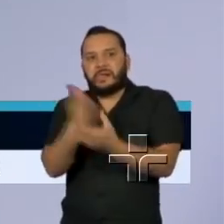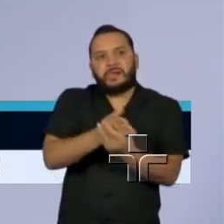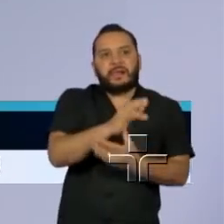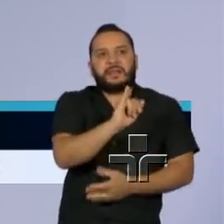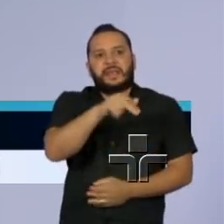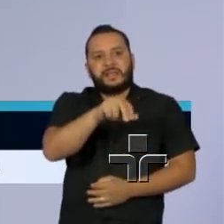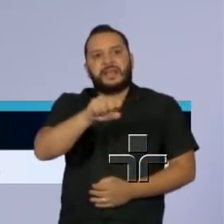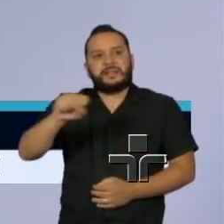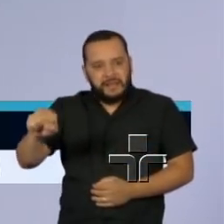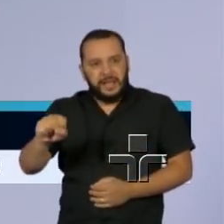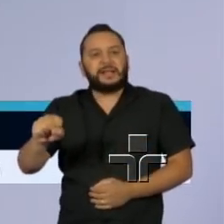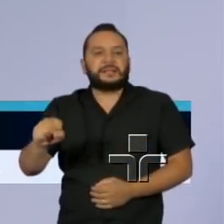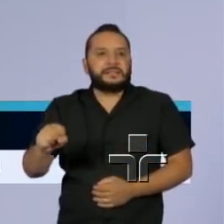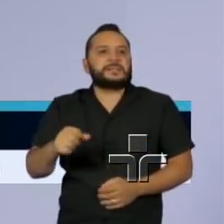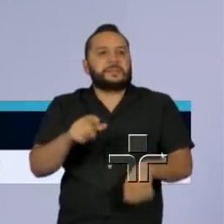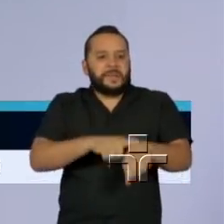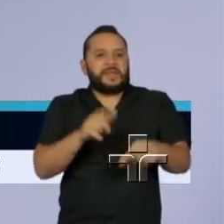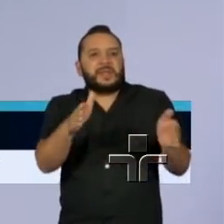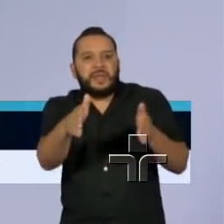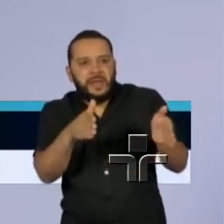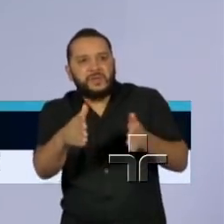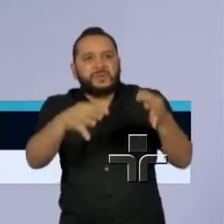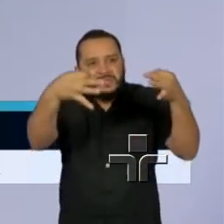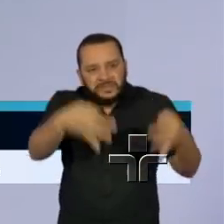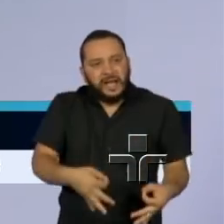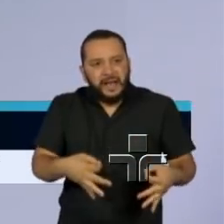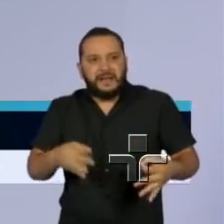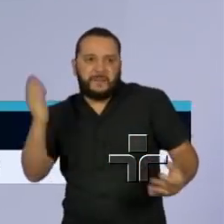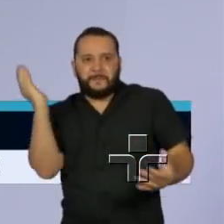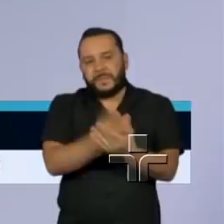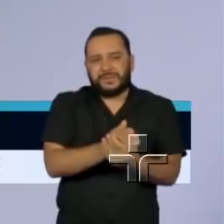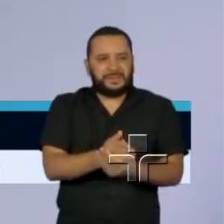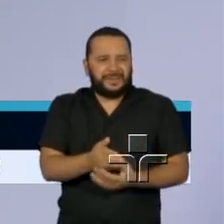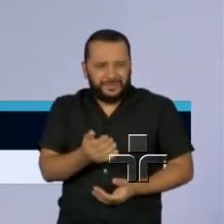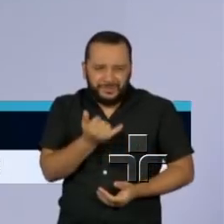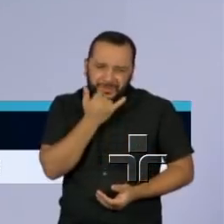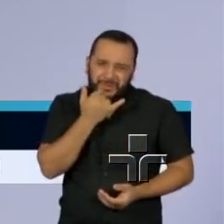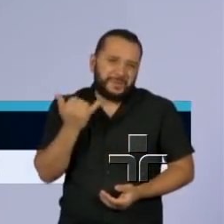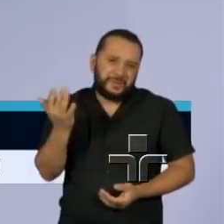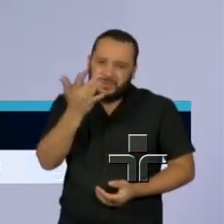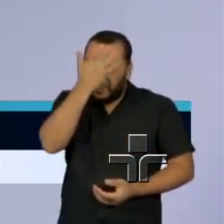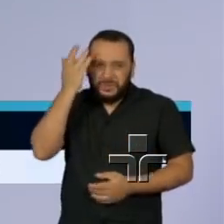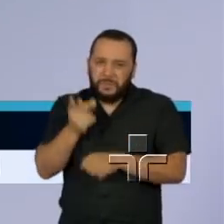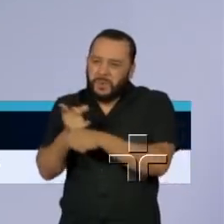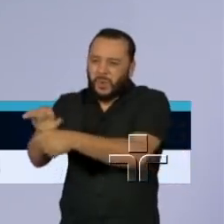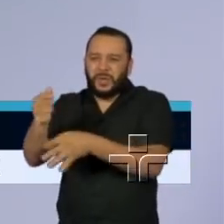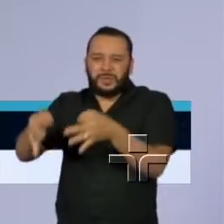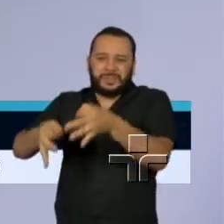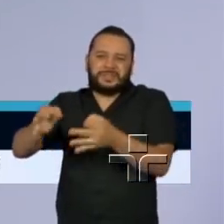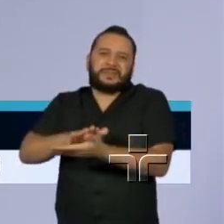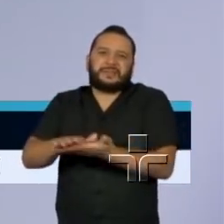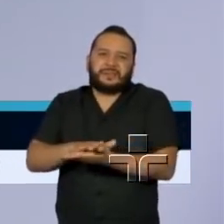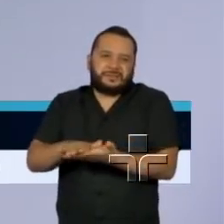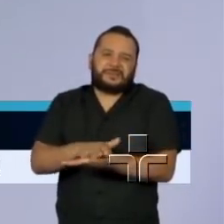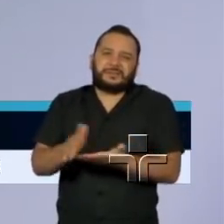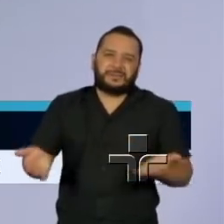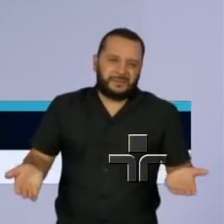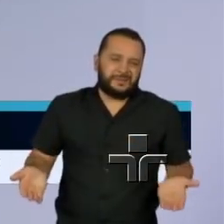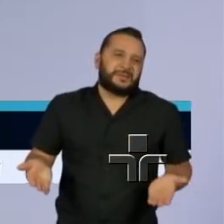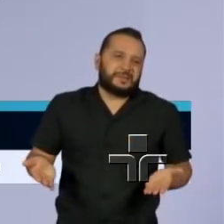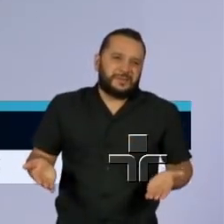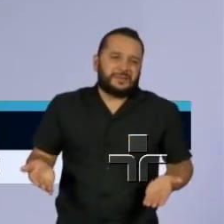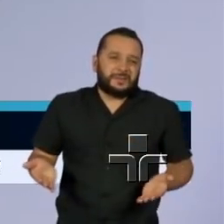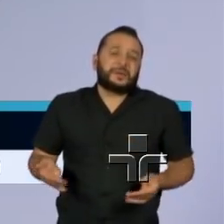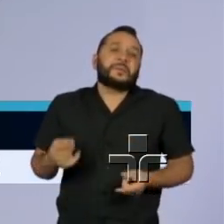não me atendeu no tempo que deveria para me dar o prazo necessário para contagem de tempo? Aí você já está se indispondo